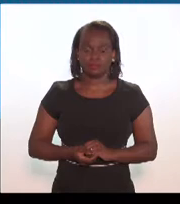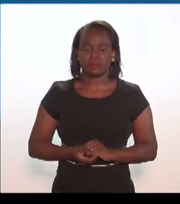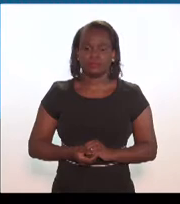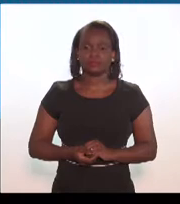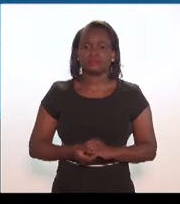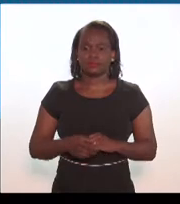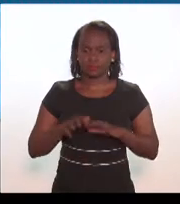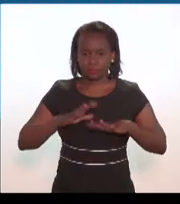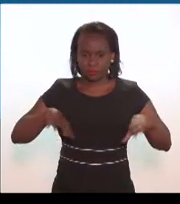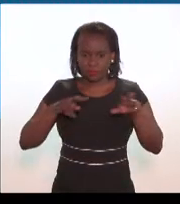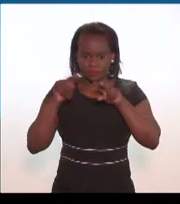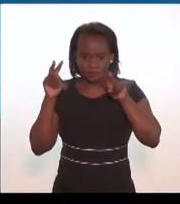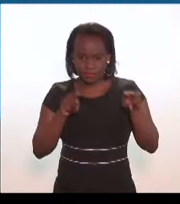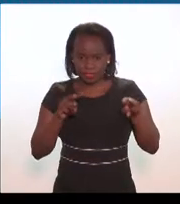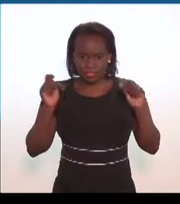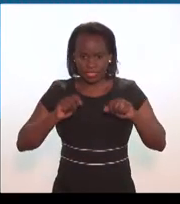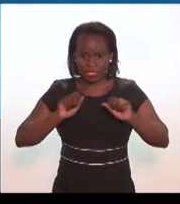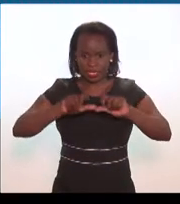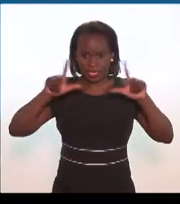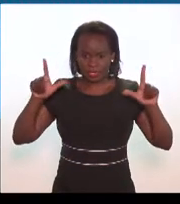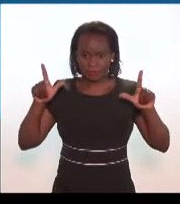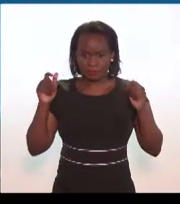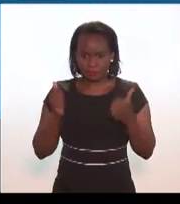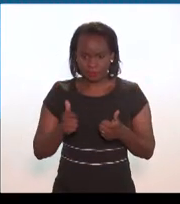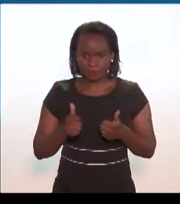secretário. Todos visualizando a apresentação que eu compartilhei?